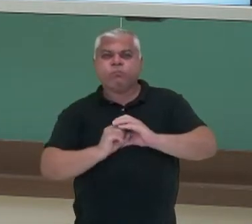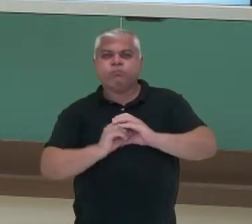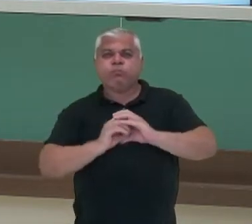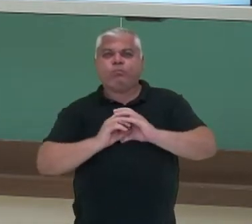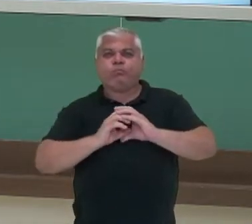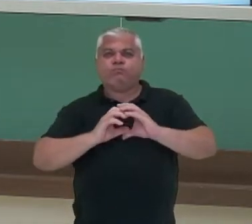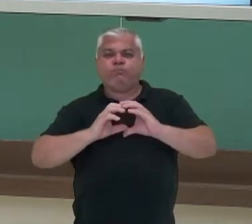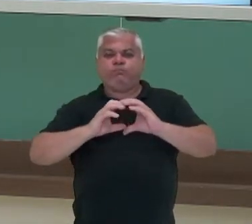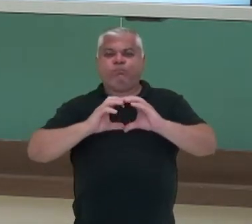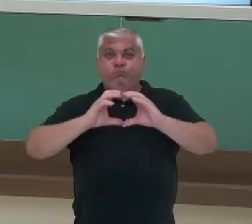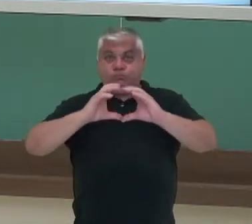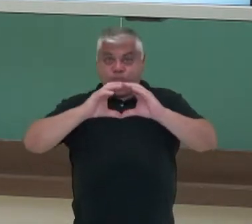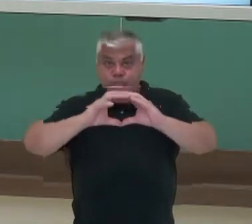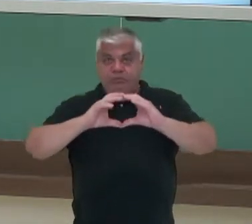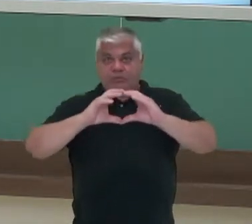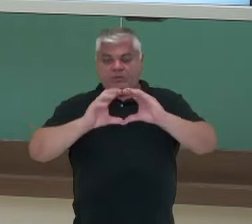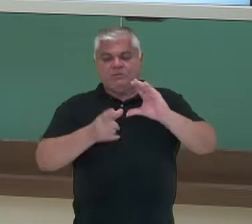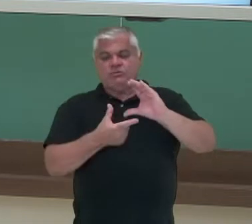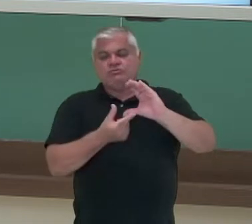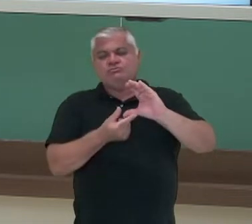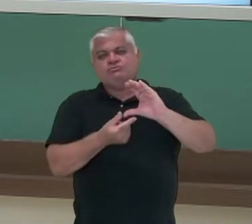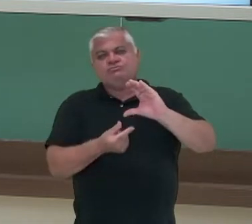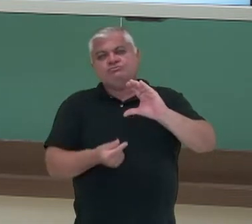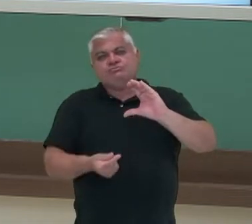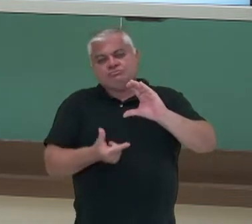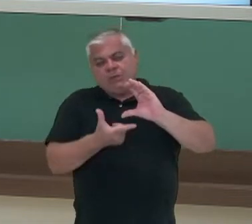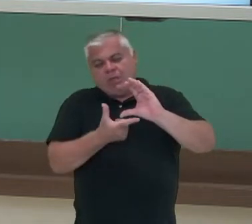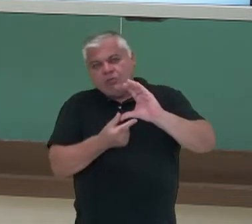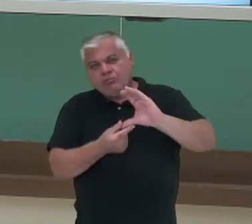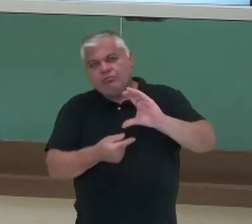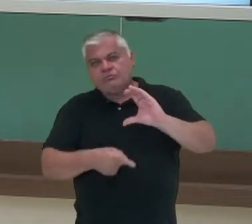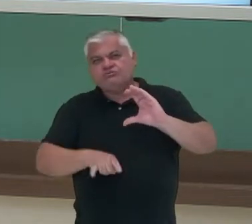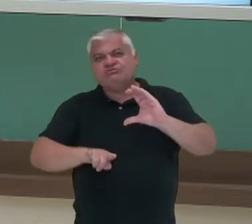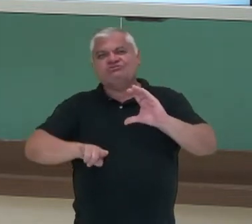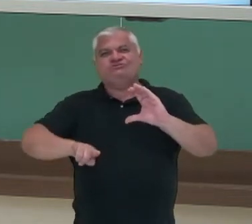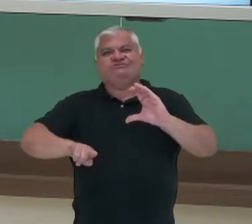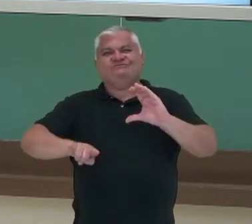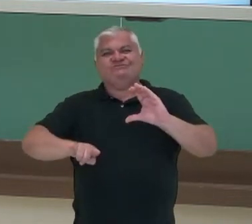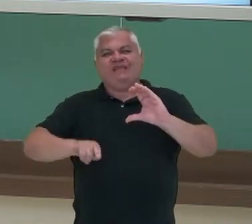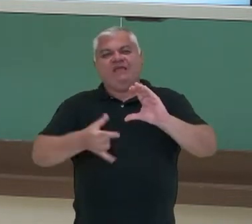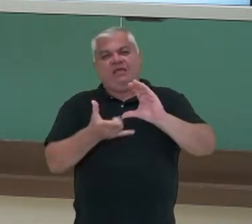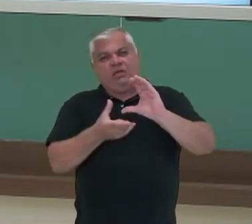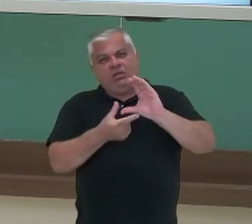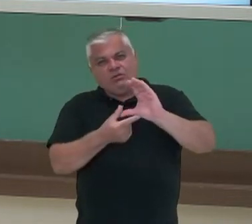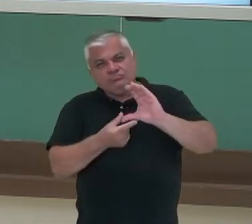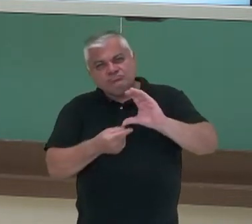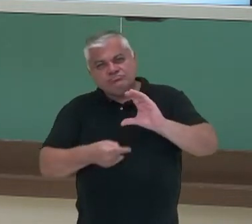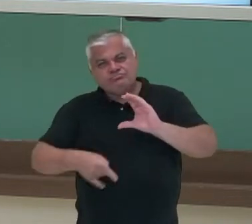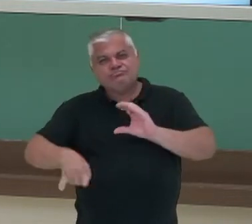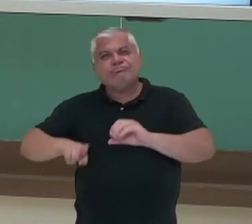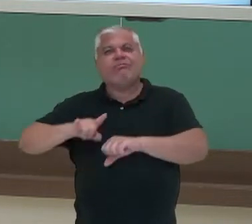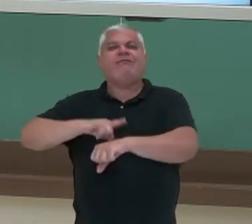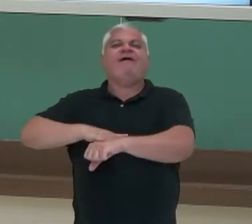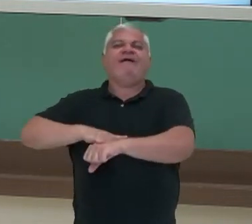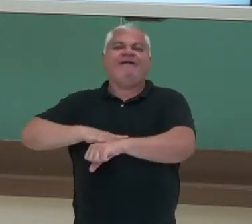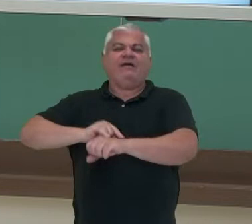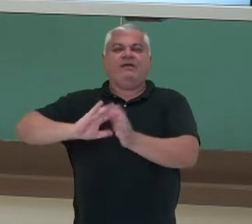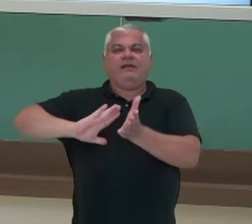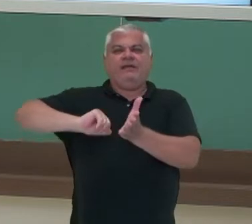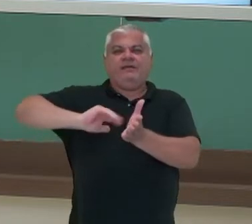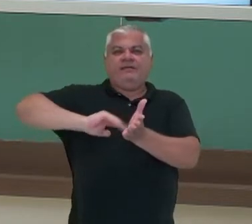que vai realizar o armazenamento. E depois, então, de armazenado, ele vai ser